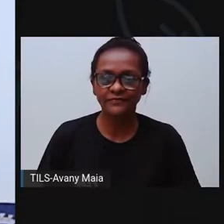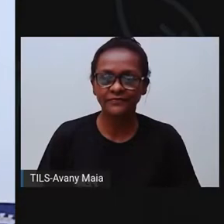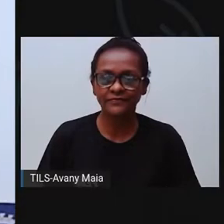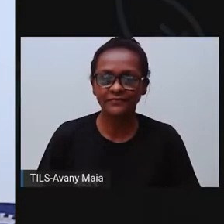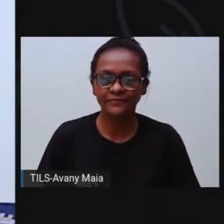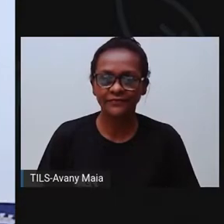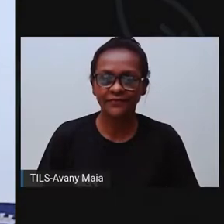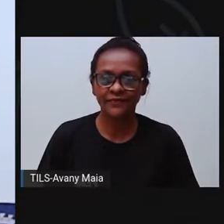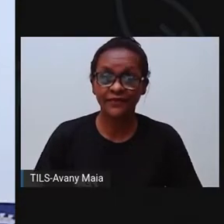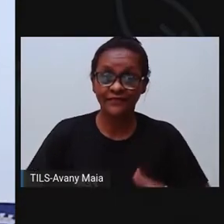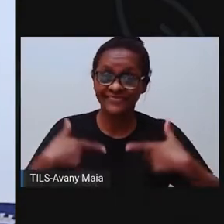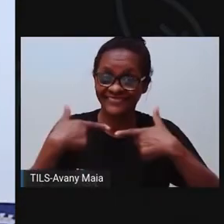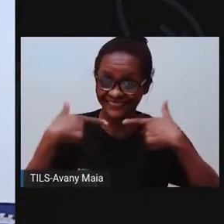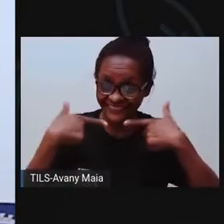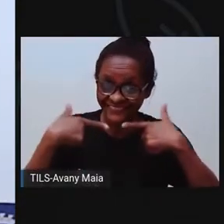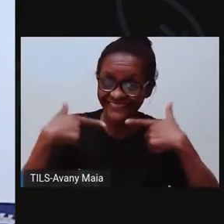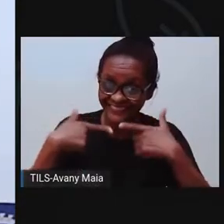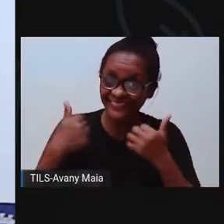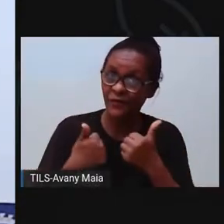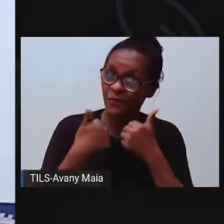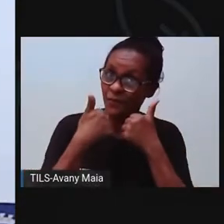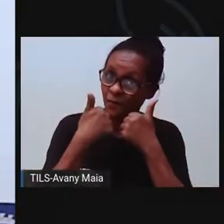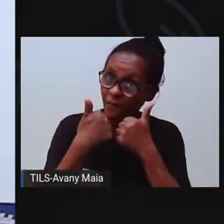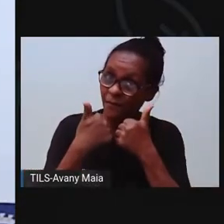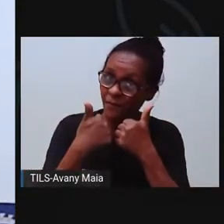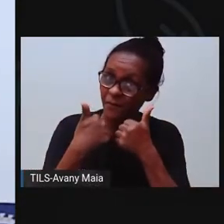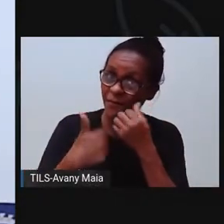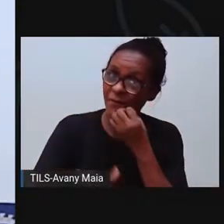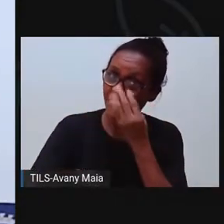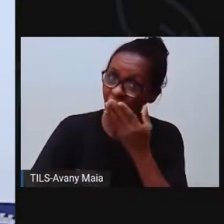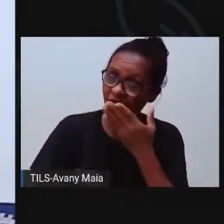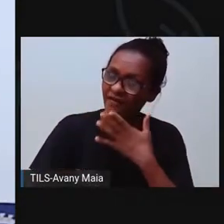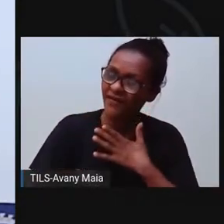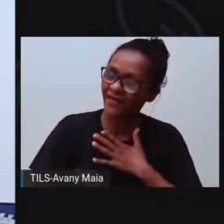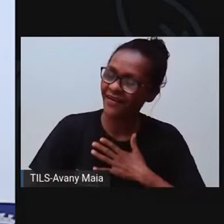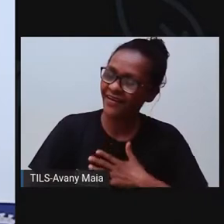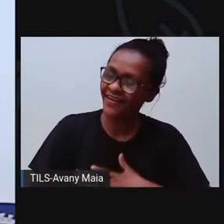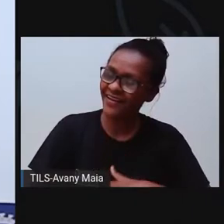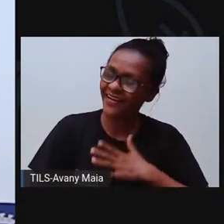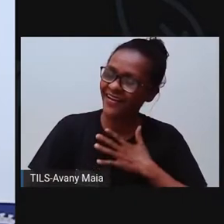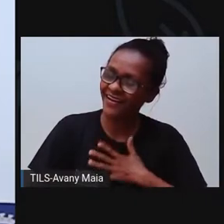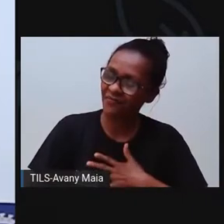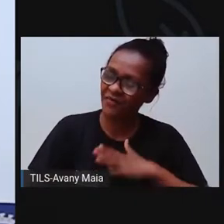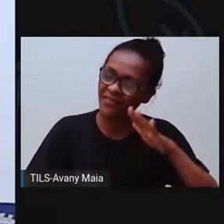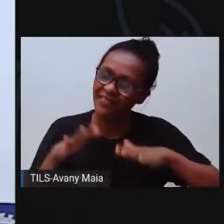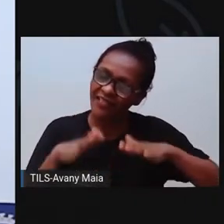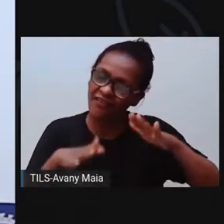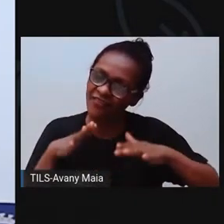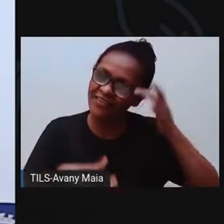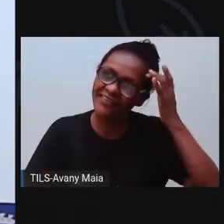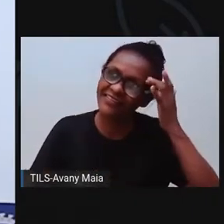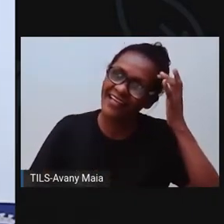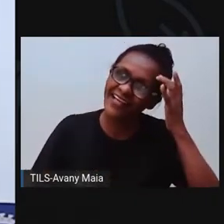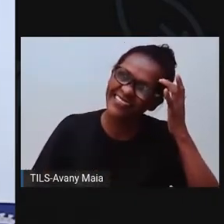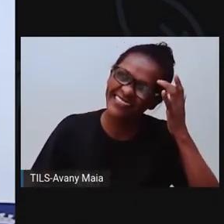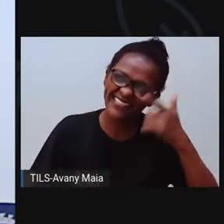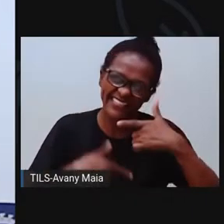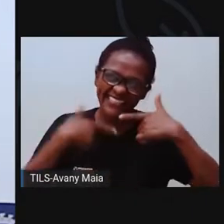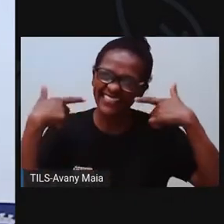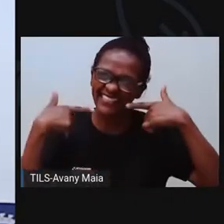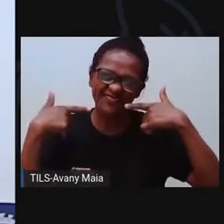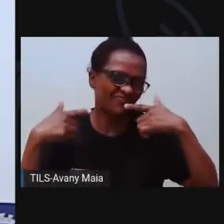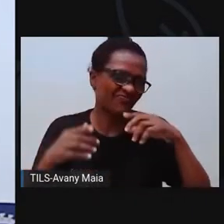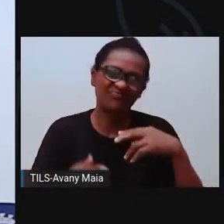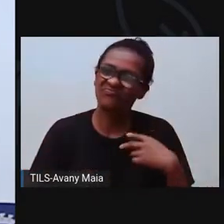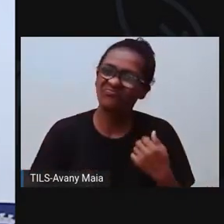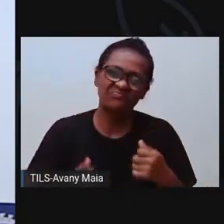Uma boa risada é outra forma de relaxar. Se achar que não tem motivos para rir, Feche